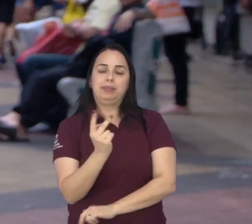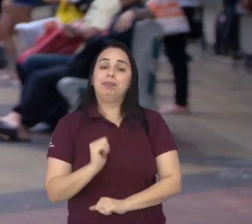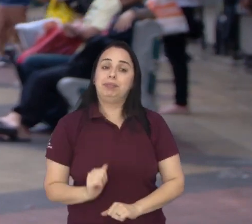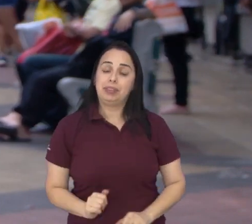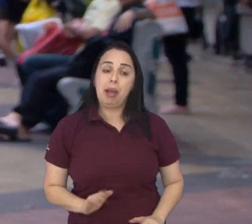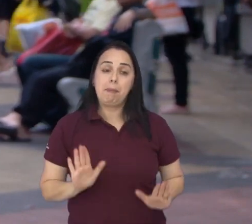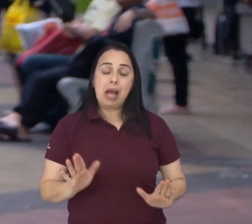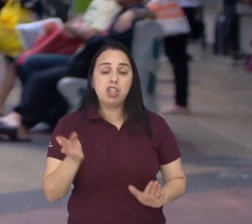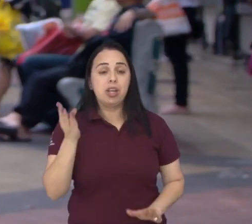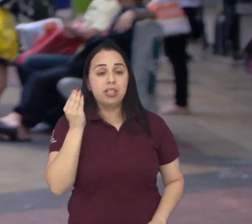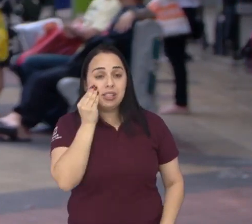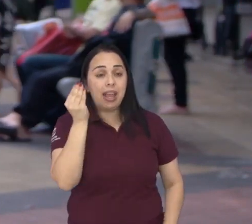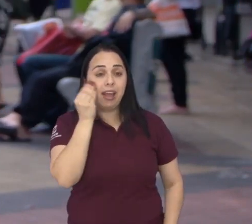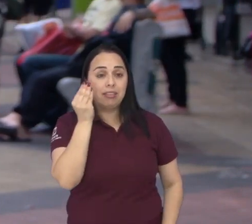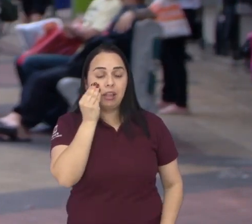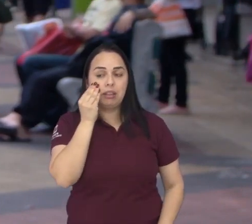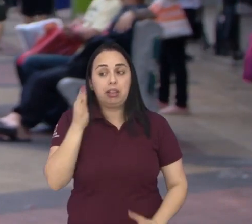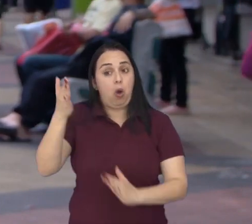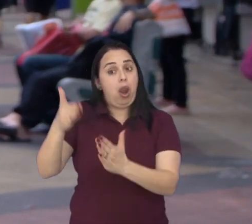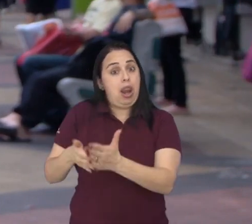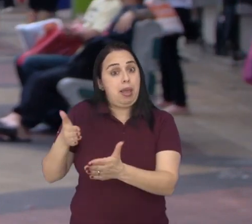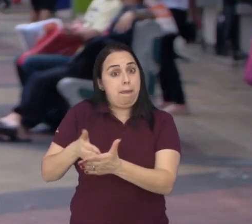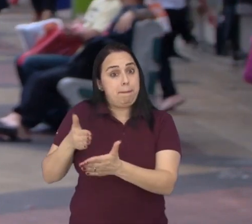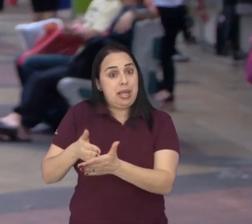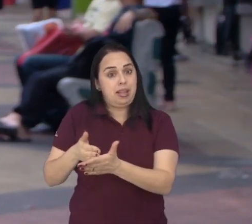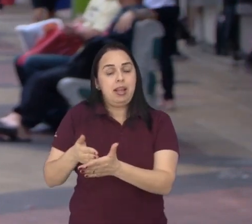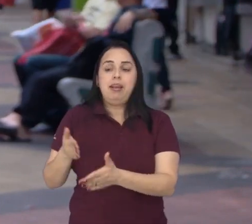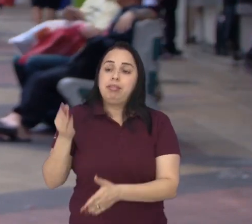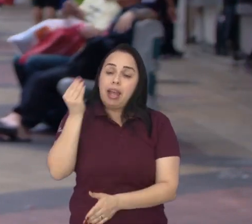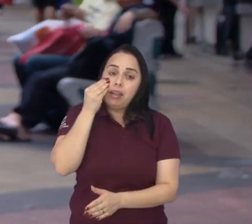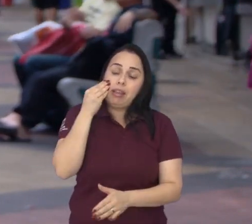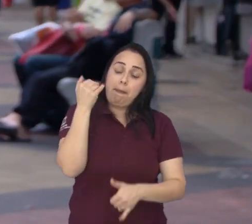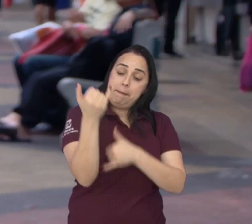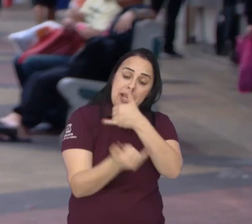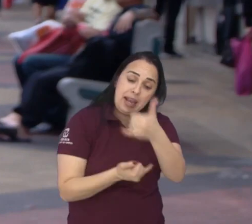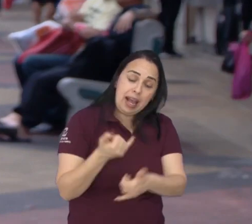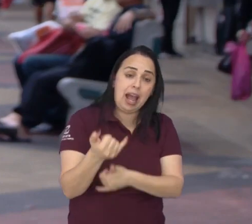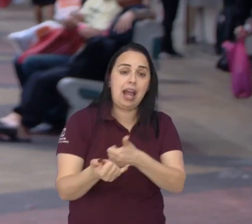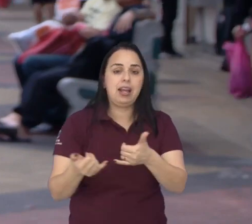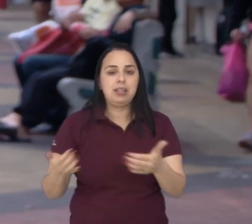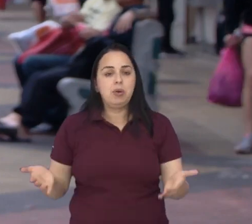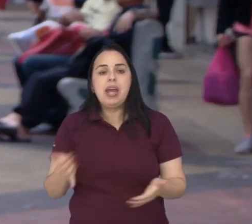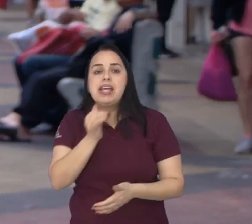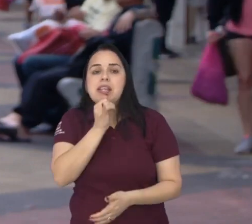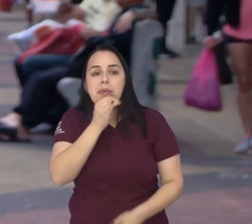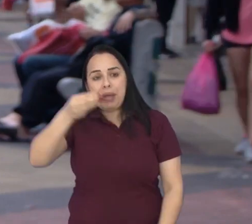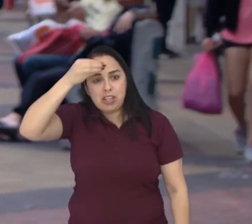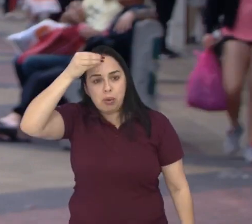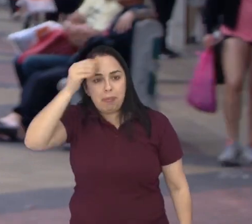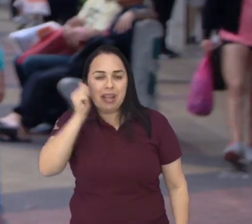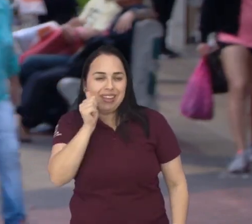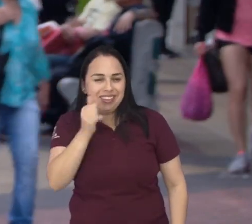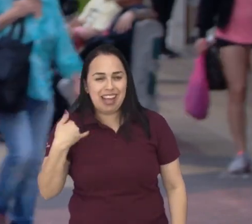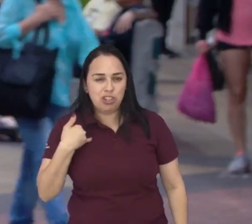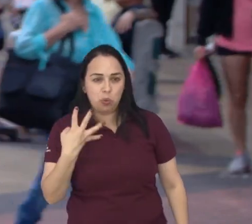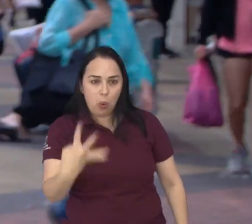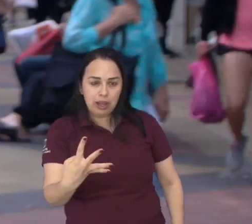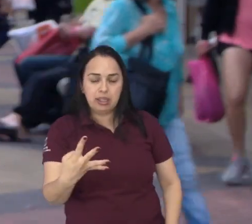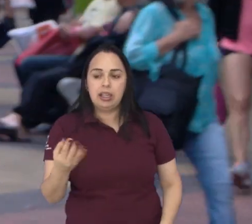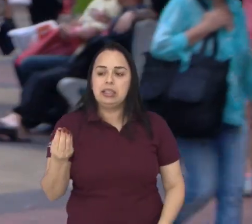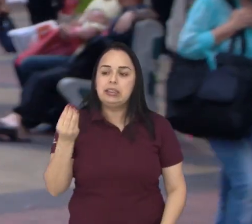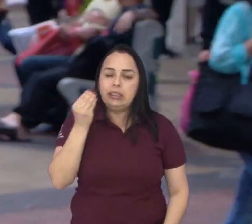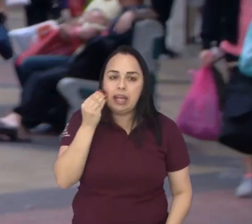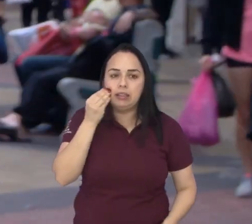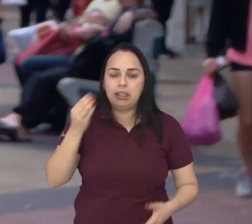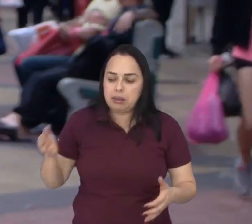telas. Mas a gente tenta realmente colocar um limite, distrair a criança com outras brincadeiras. A minha sobrinha, por exemplo, de 4 anos,